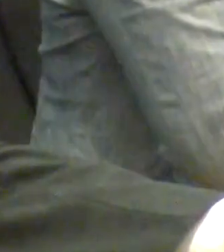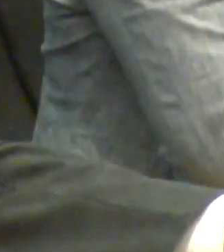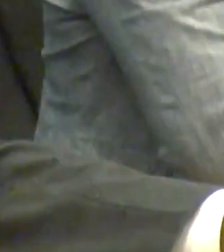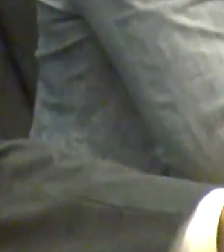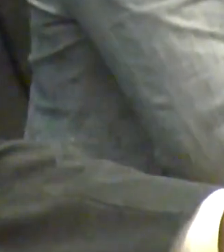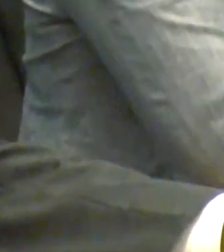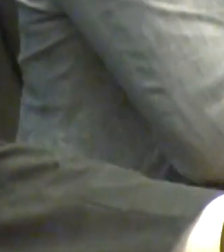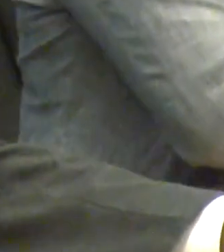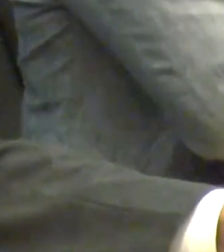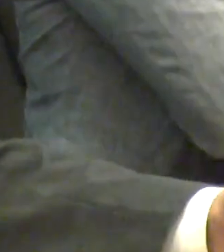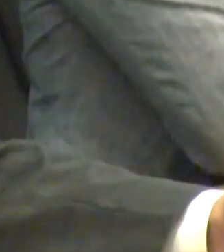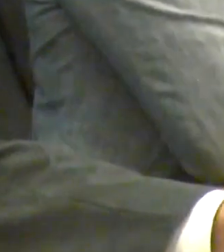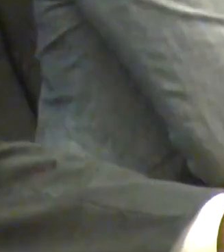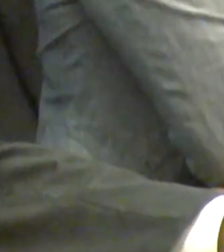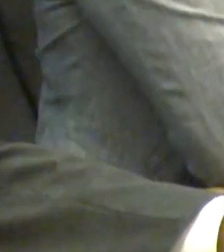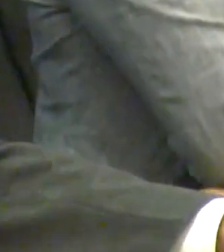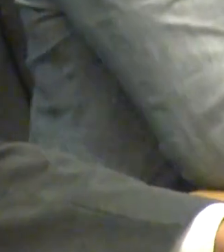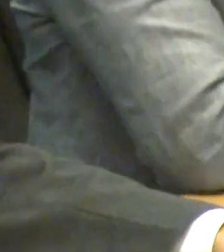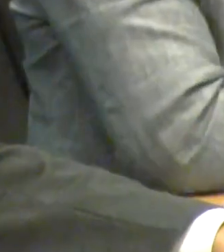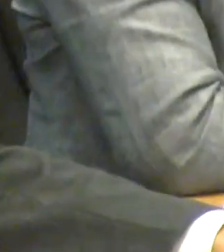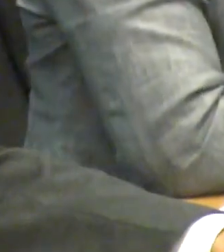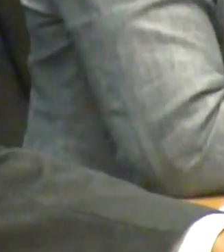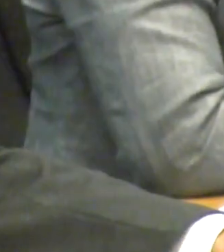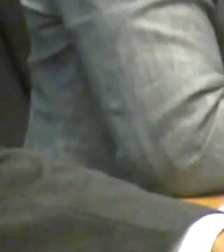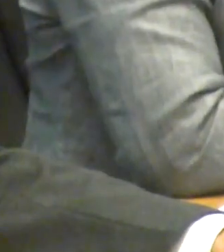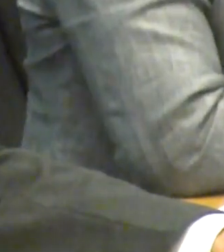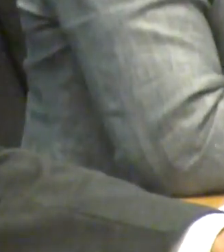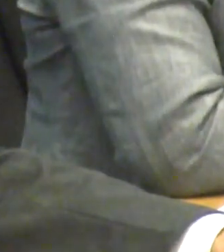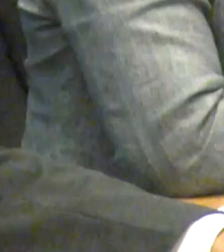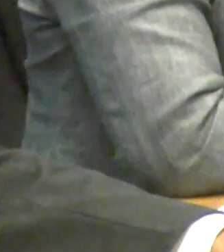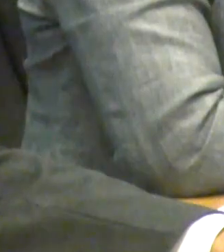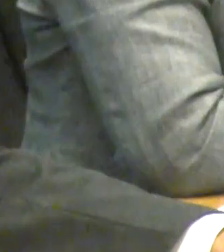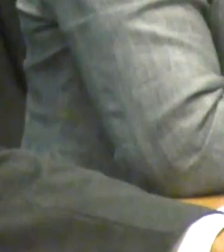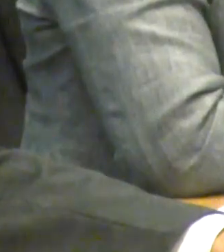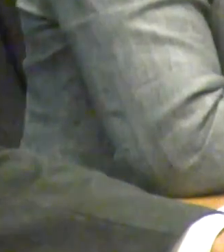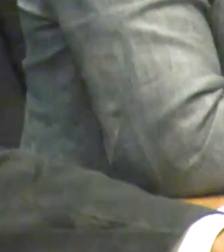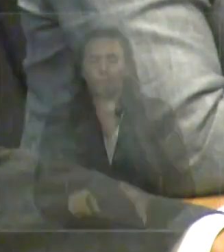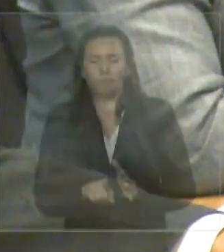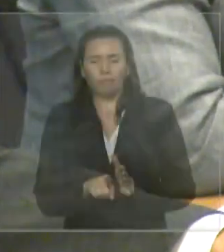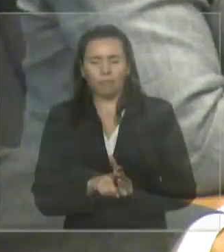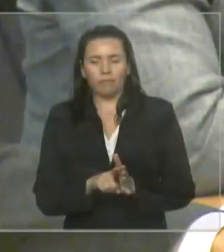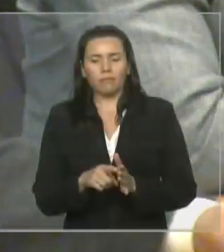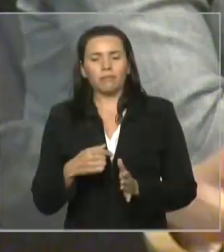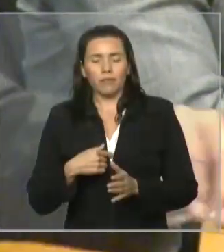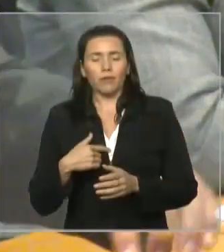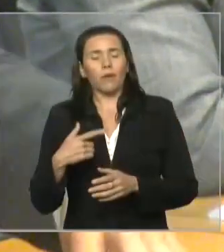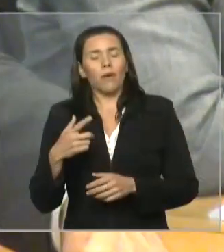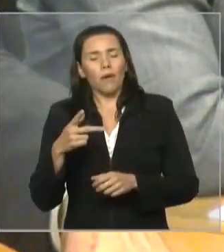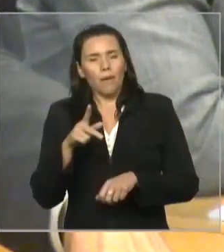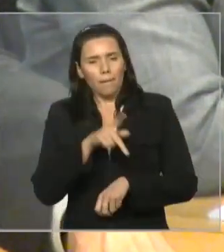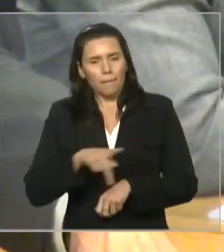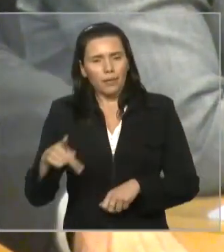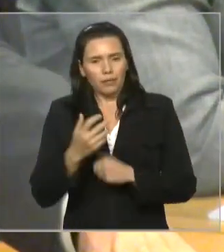fui presidente, vice-presidente e presidente da Sociedade Maranhense de Medicina Veterinária.